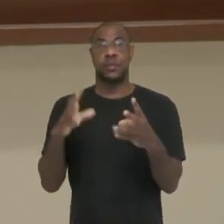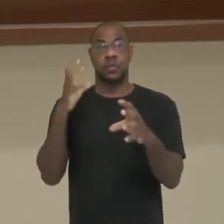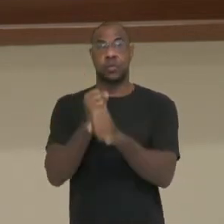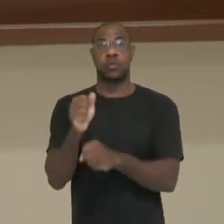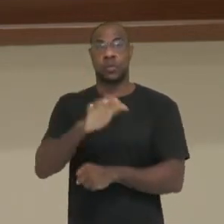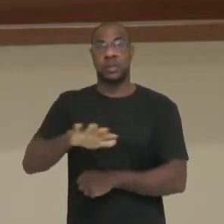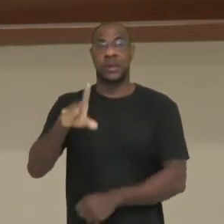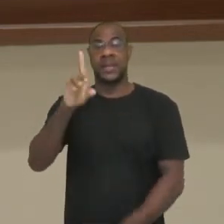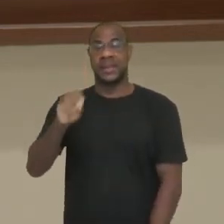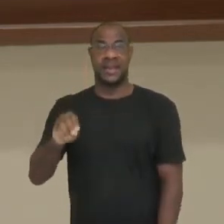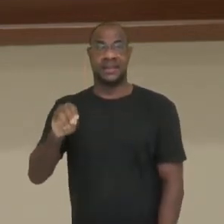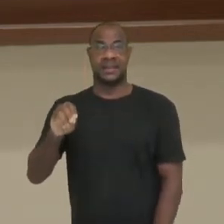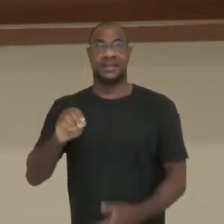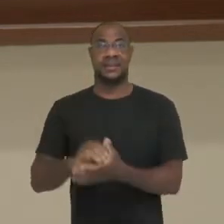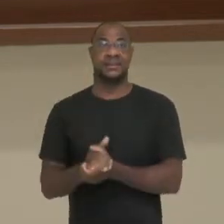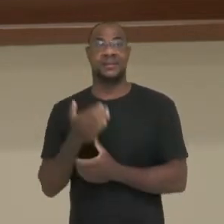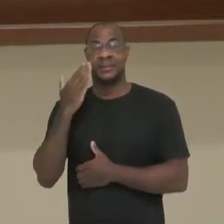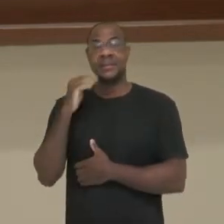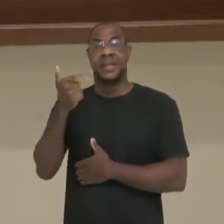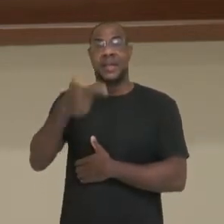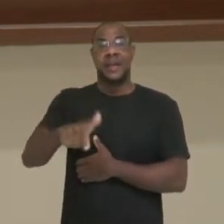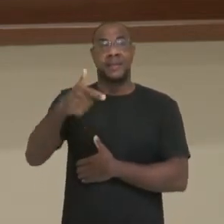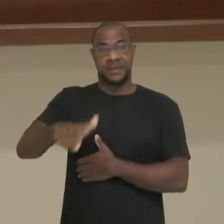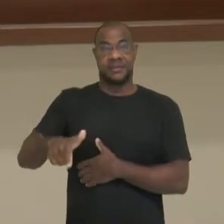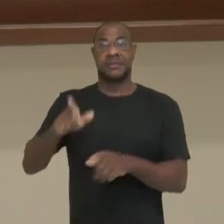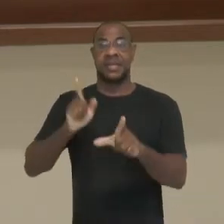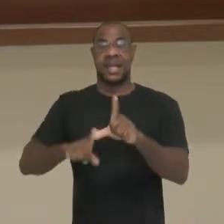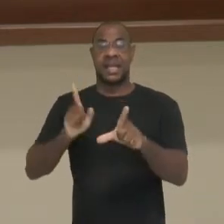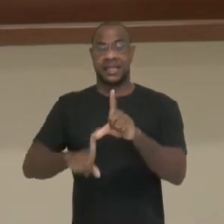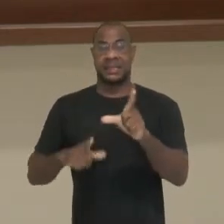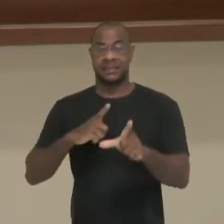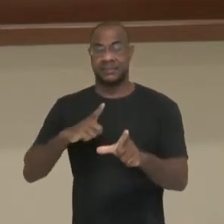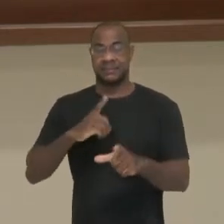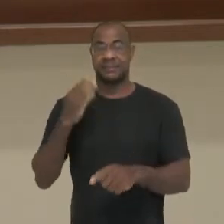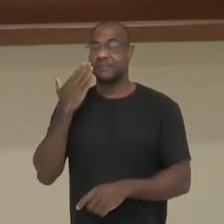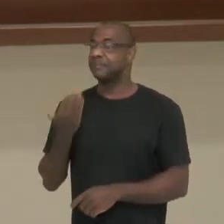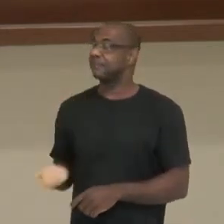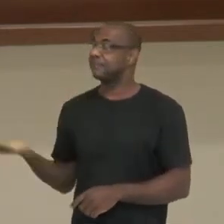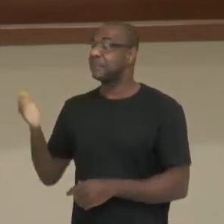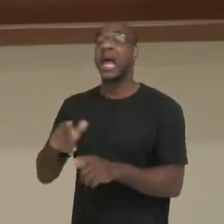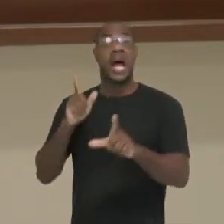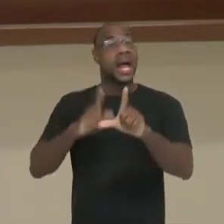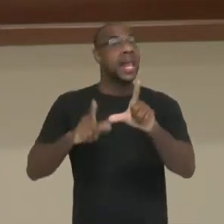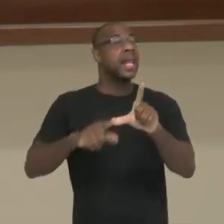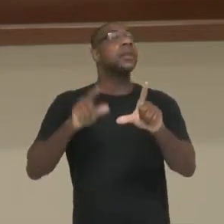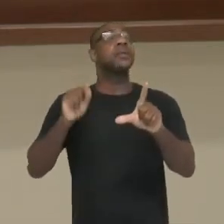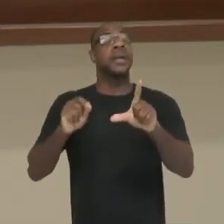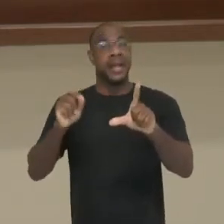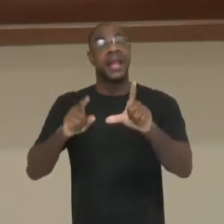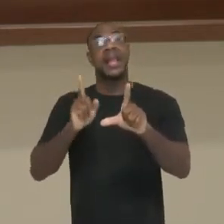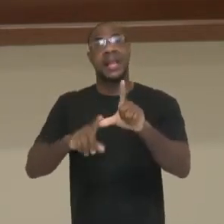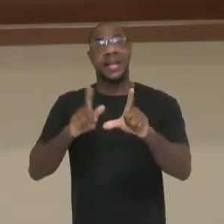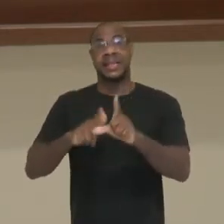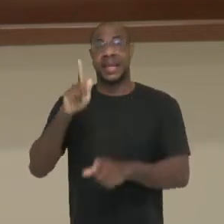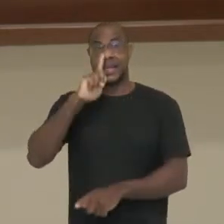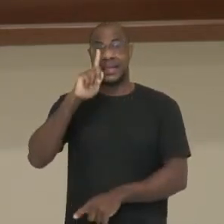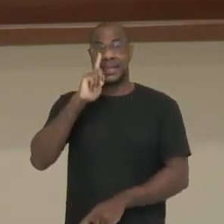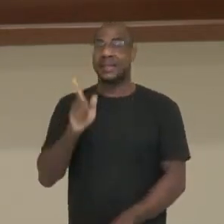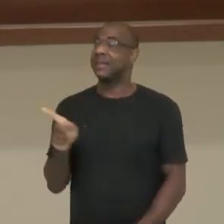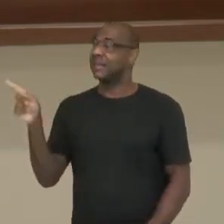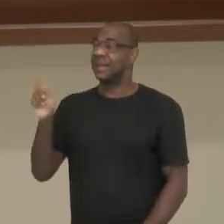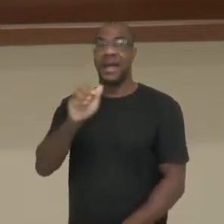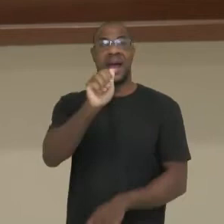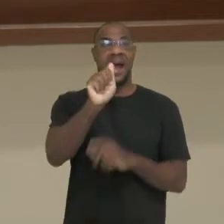eram 10 e as repetições das letras. Lembrando que essas letras são letras gregas, ainda também